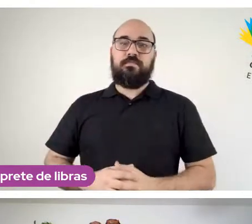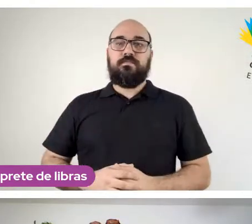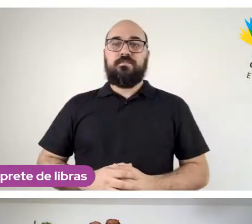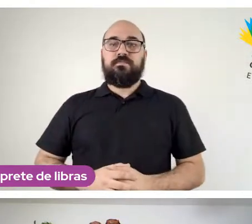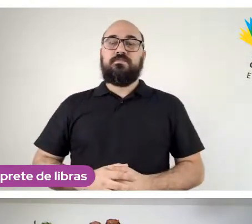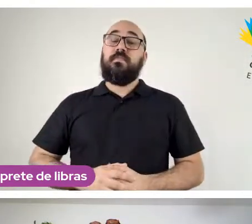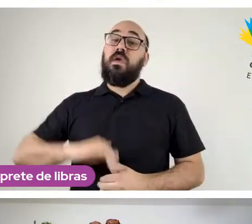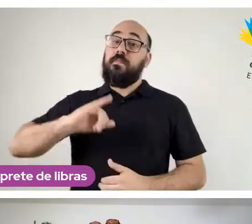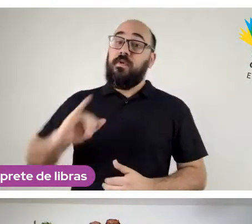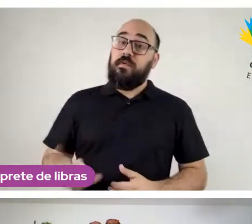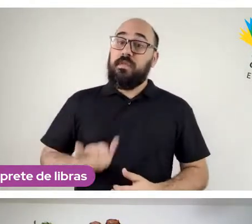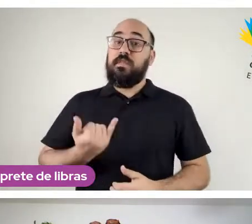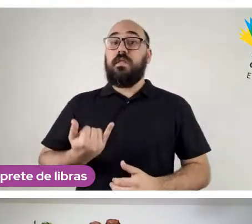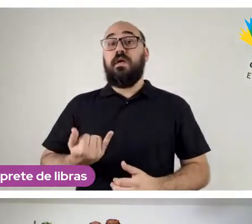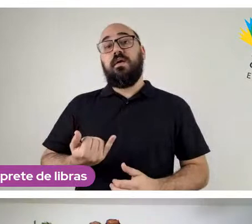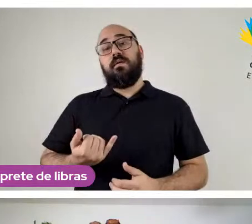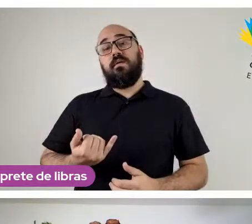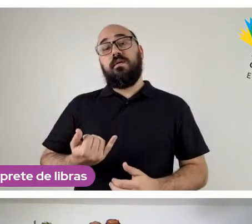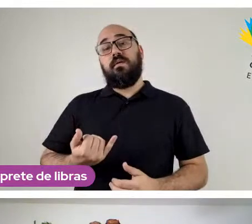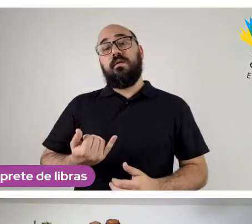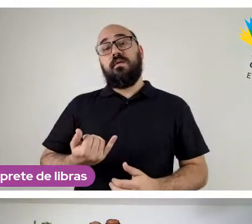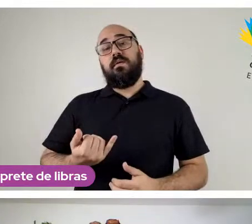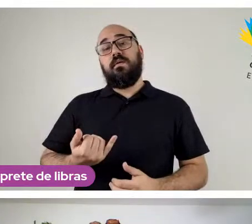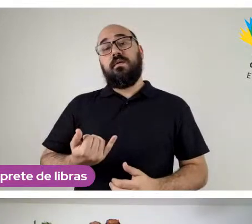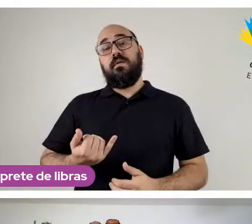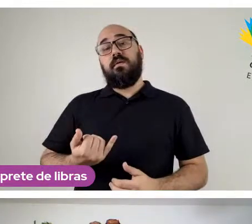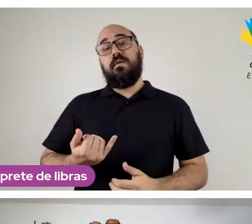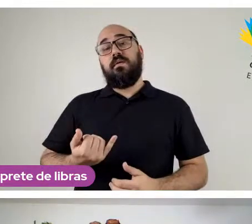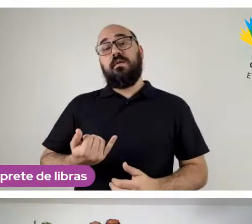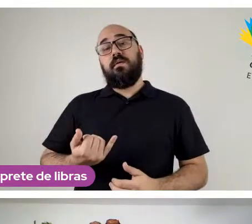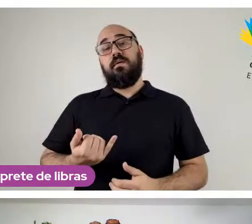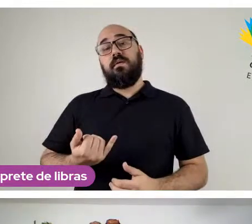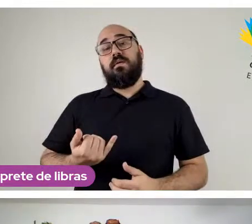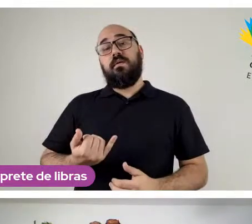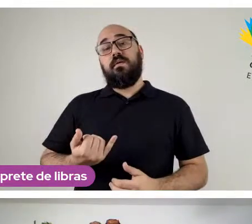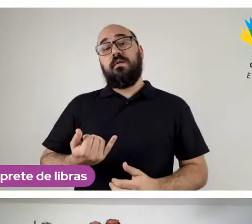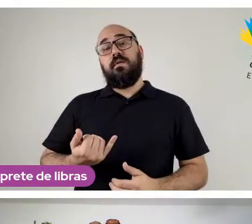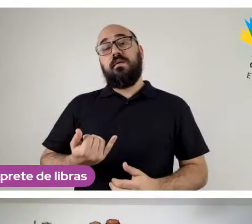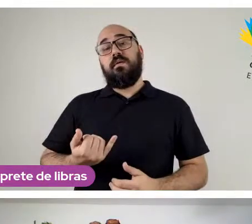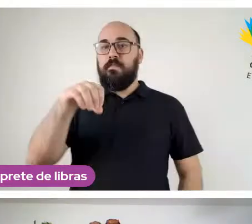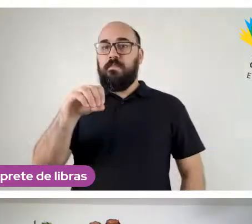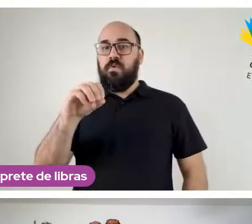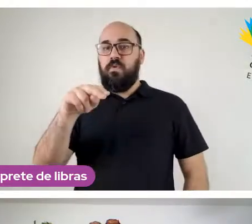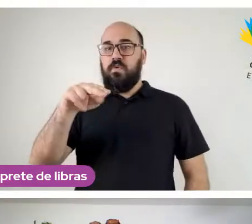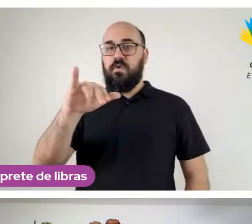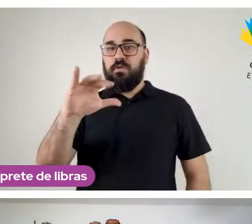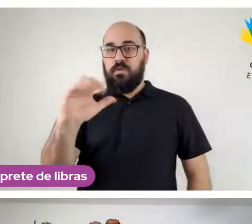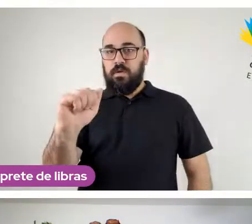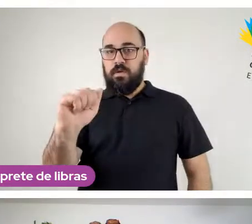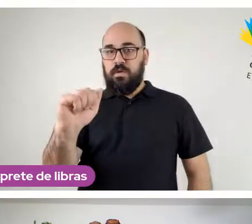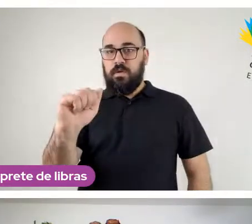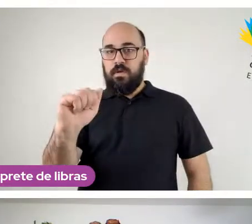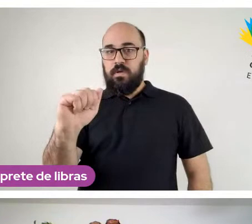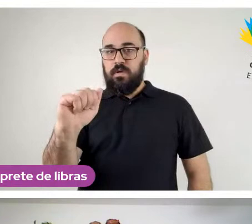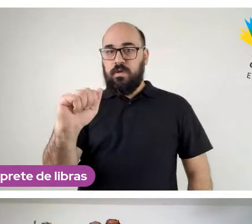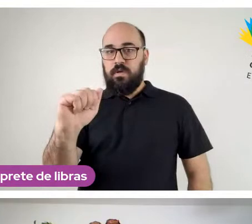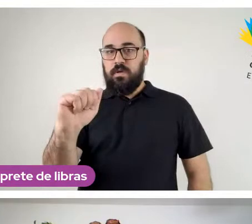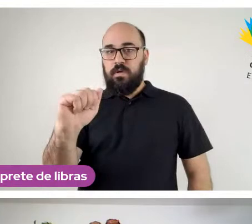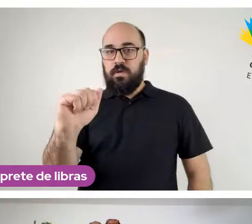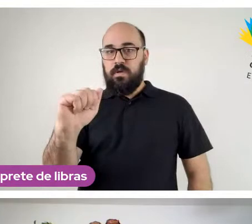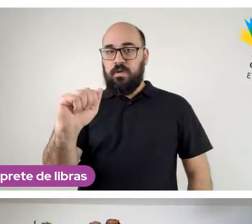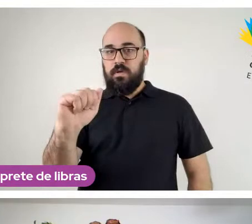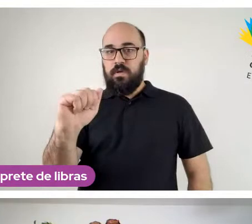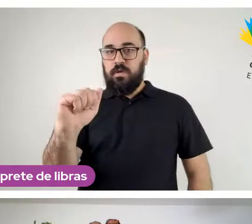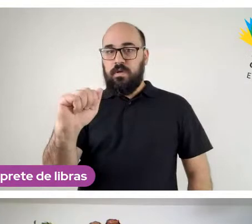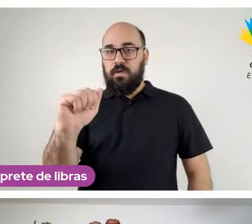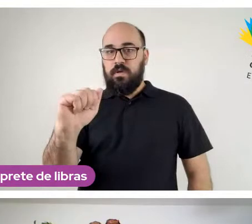da pesquisadora Mônica, para dizer que nós estamos fazendo, eu já deliberei um grupo que vai criar um